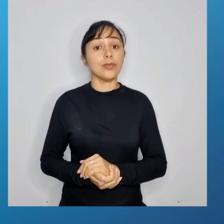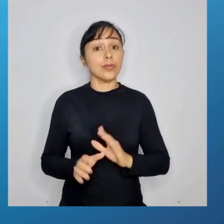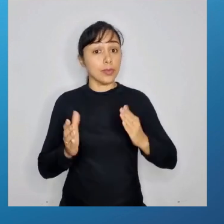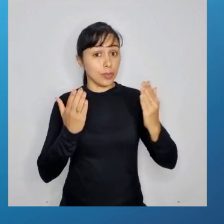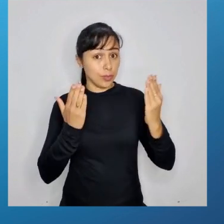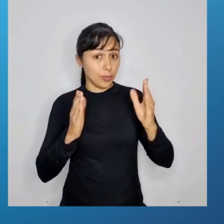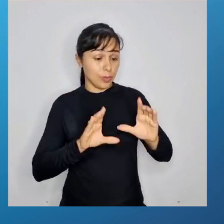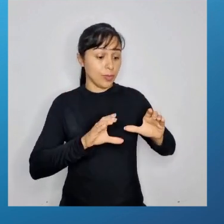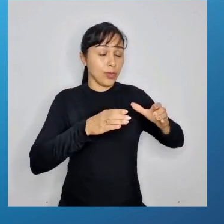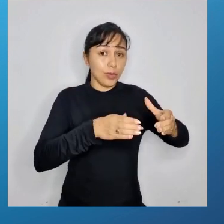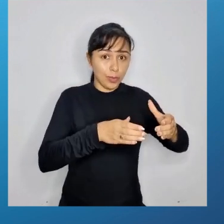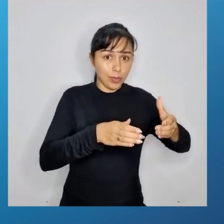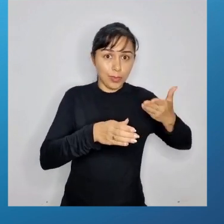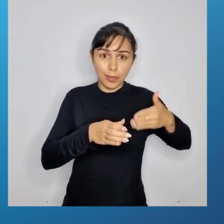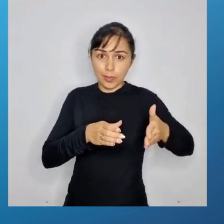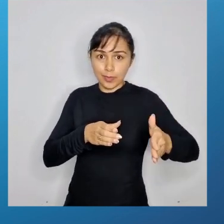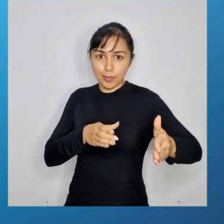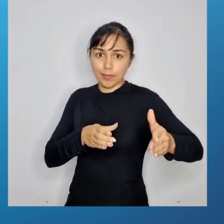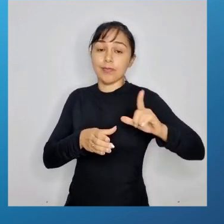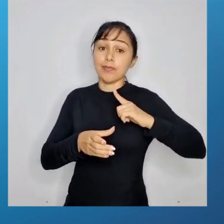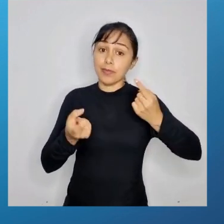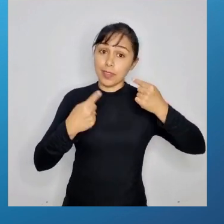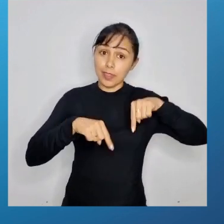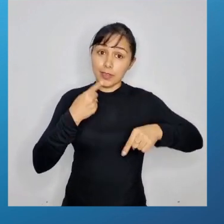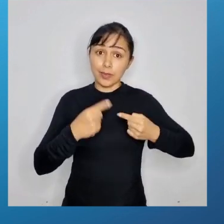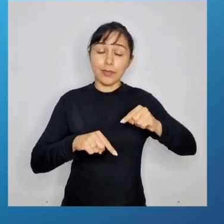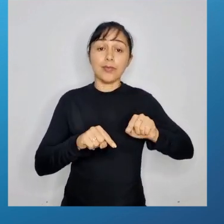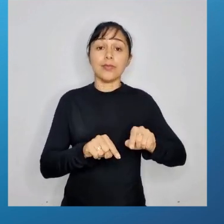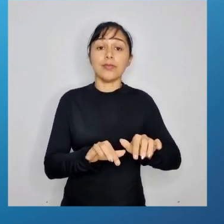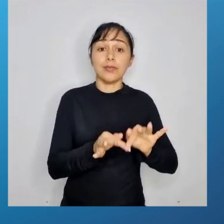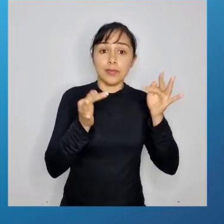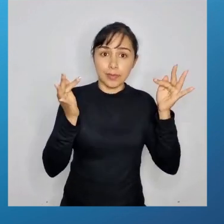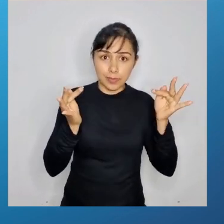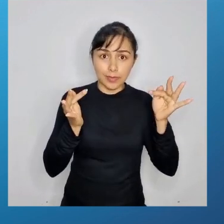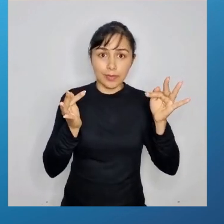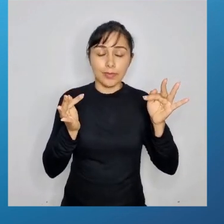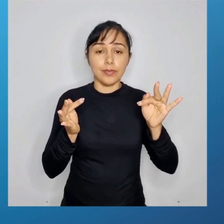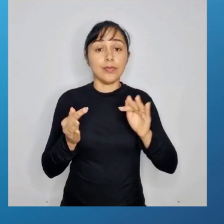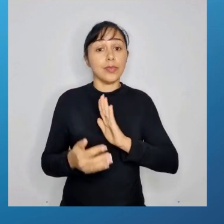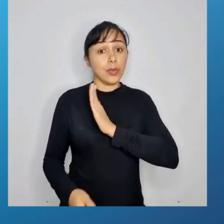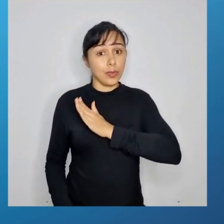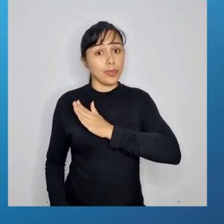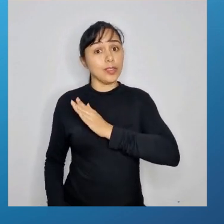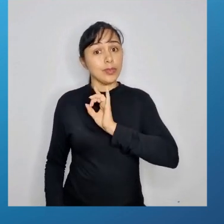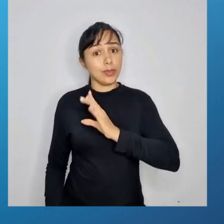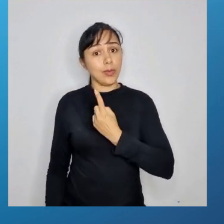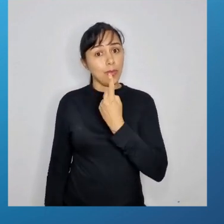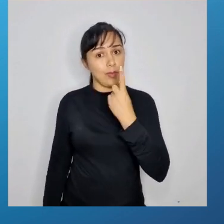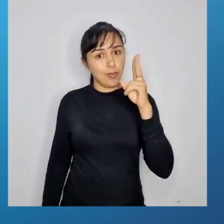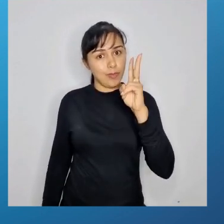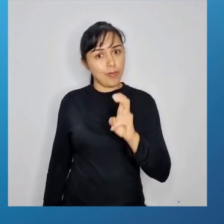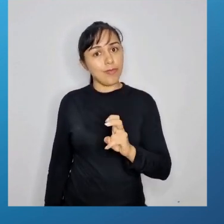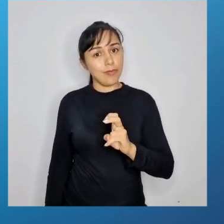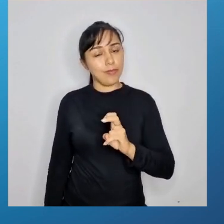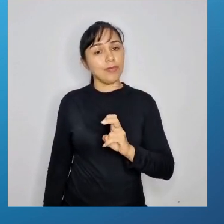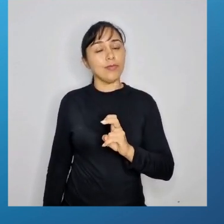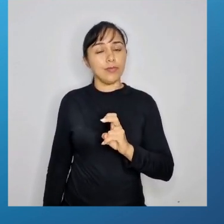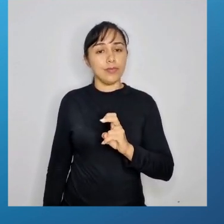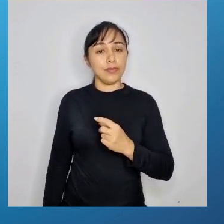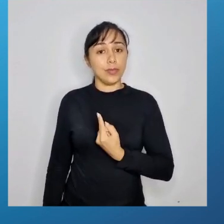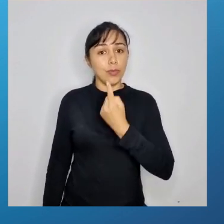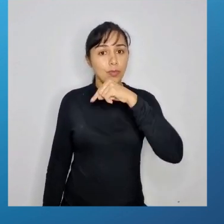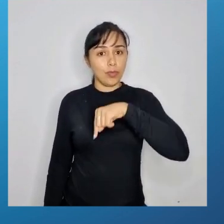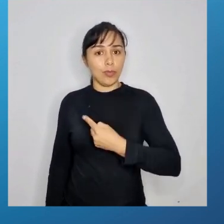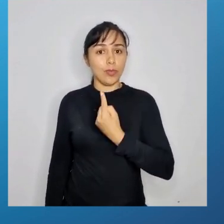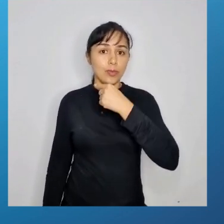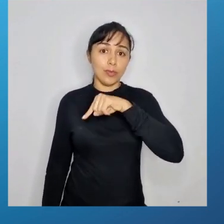aqui a circulação simples, que é dos peixes, né? Observe que nós temos apenas uma passagem, e nesse caso da circulação dos